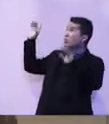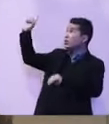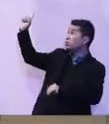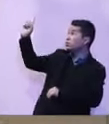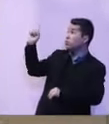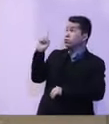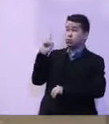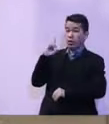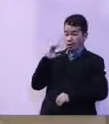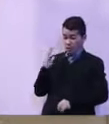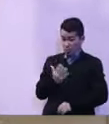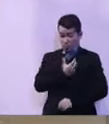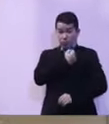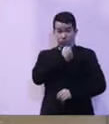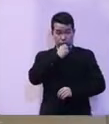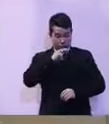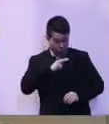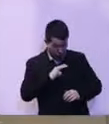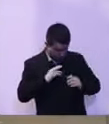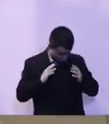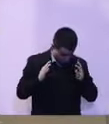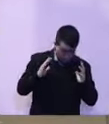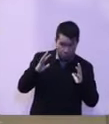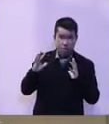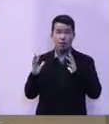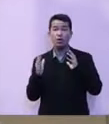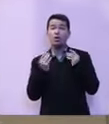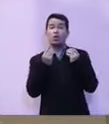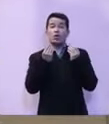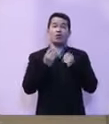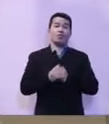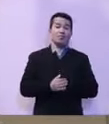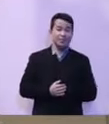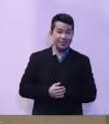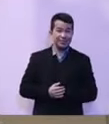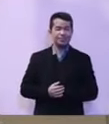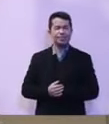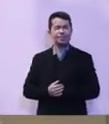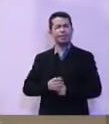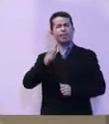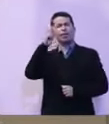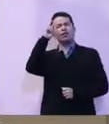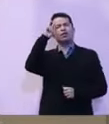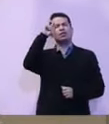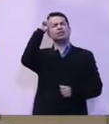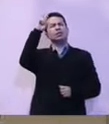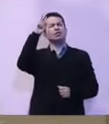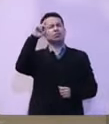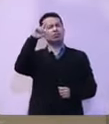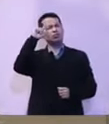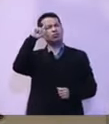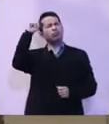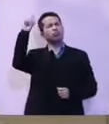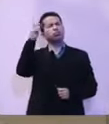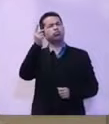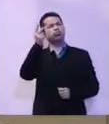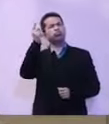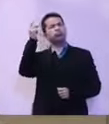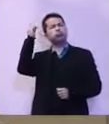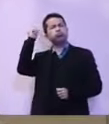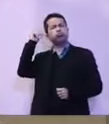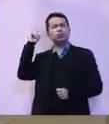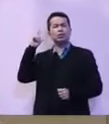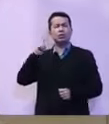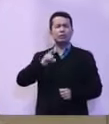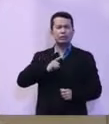há muitos anos atrás a uma senhora. Foi pedido por uma vizinha dela que eu fosse visitá-la, não